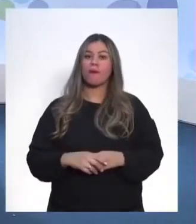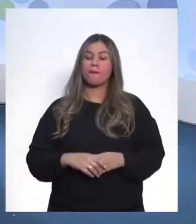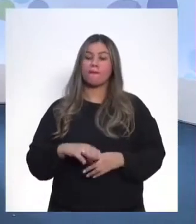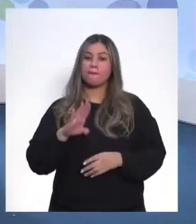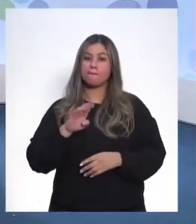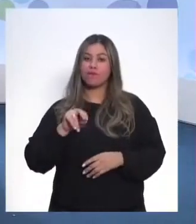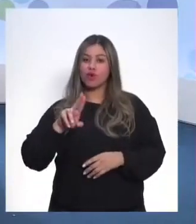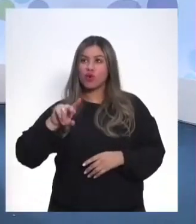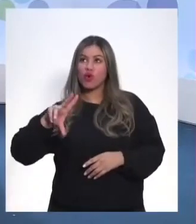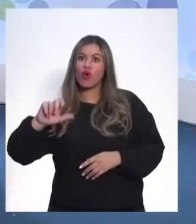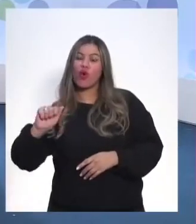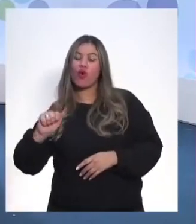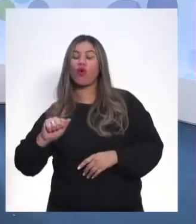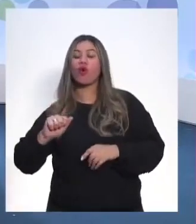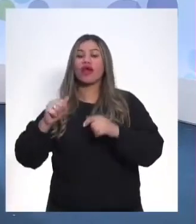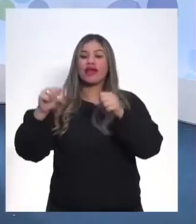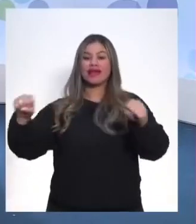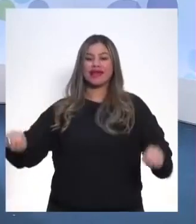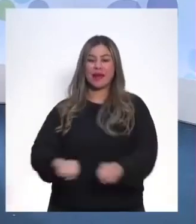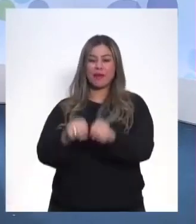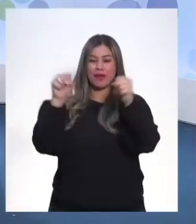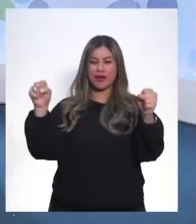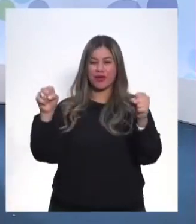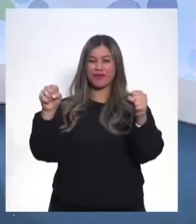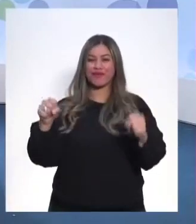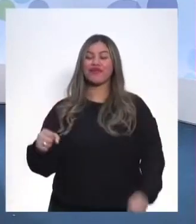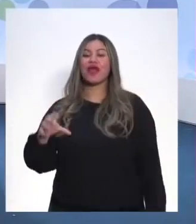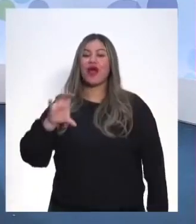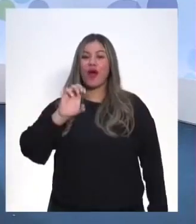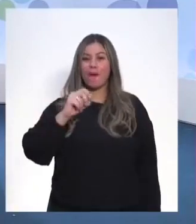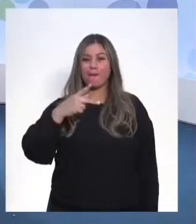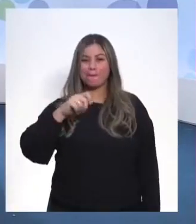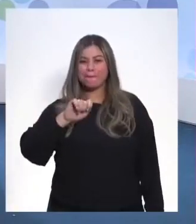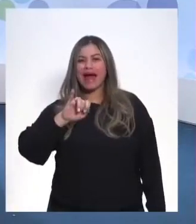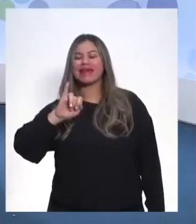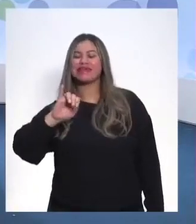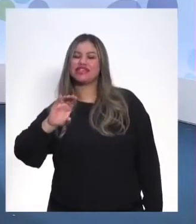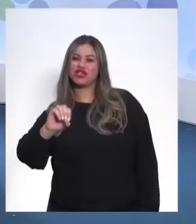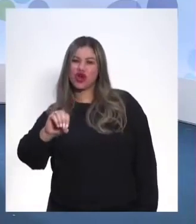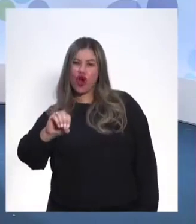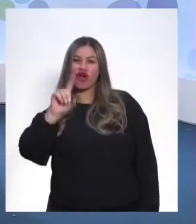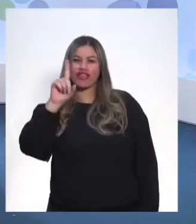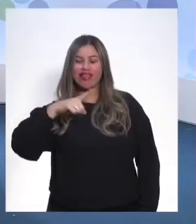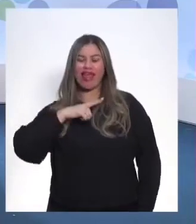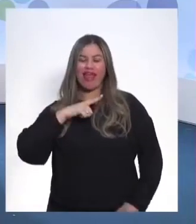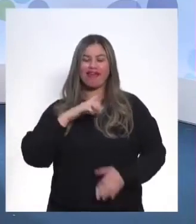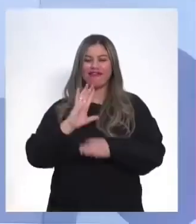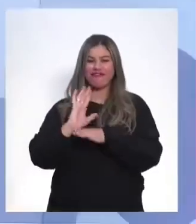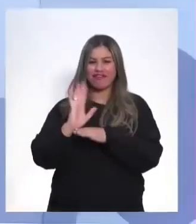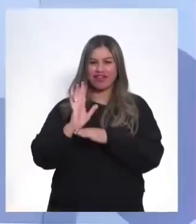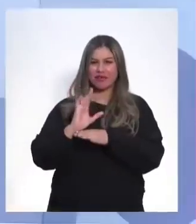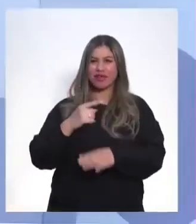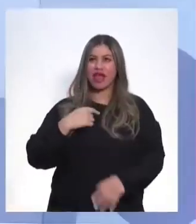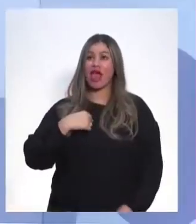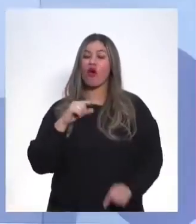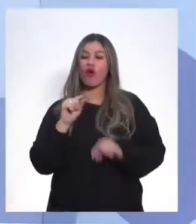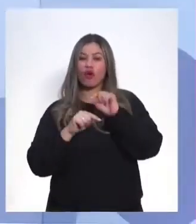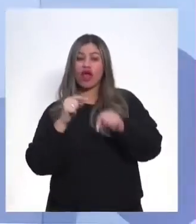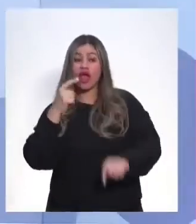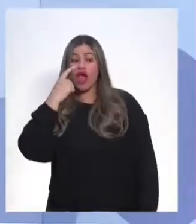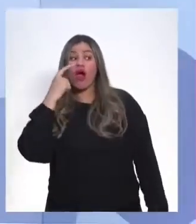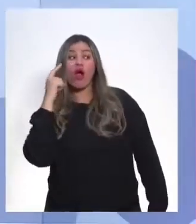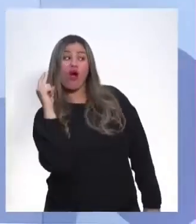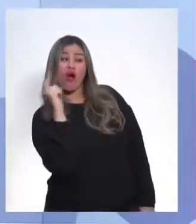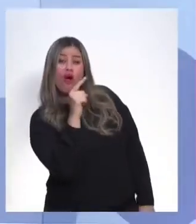algumas bem. coisas aqui. Opa aí, ó, Opa aí, ó, que é é da da Bahia, Bahia, né? Tem até um foi o filme professor Hélio que colocou. Opa aí, ó. que é Olha